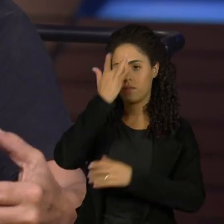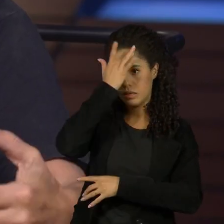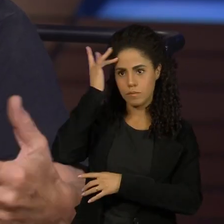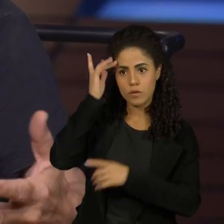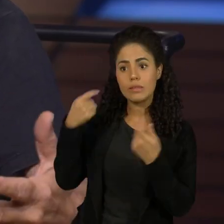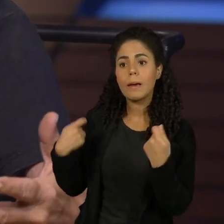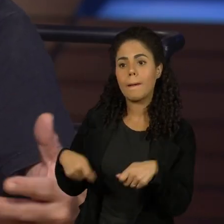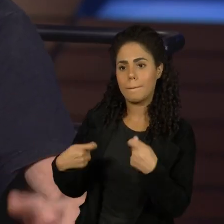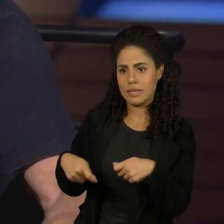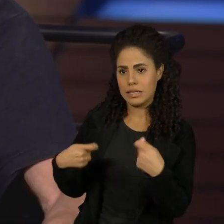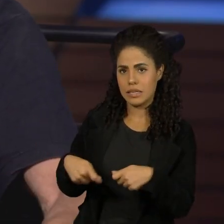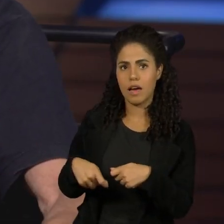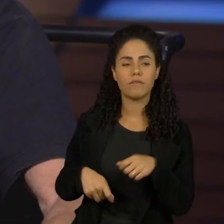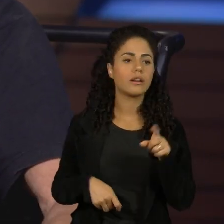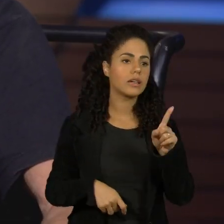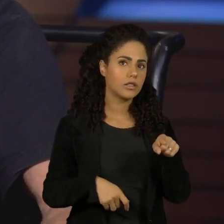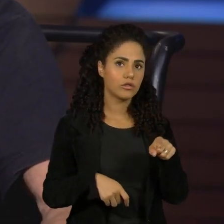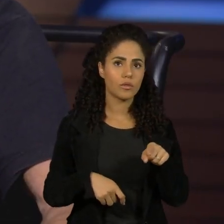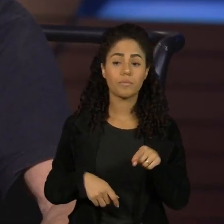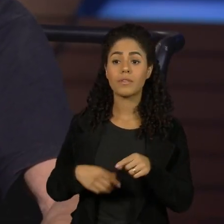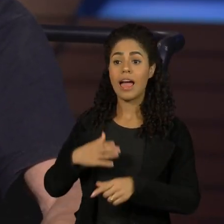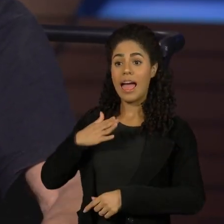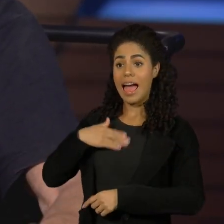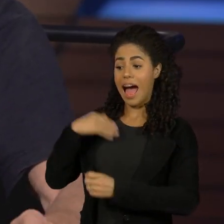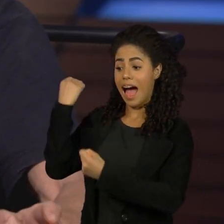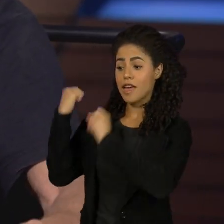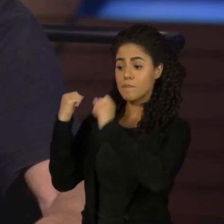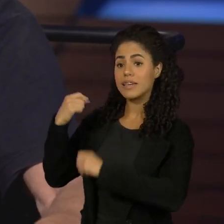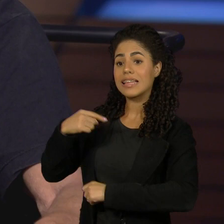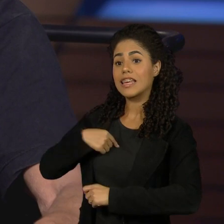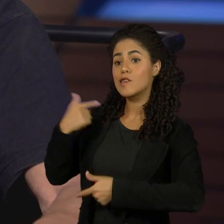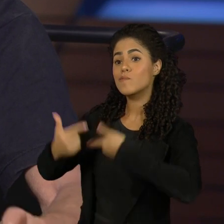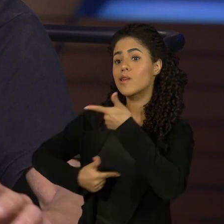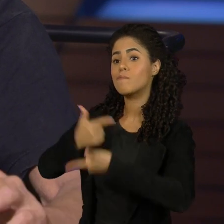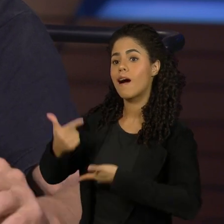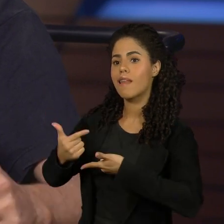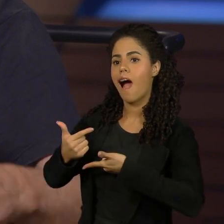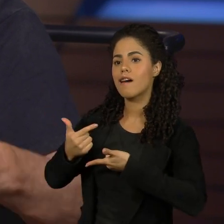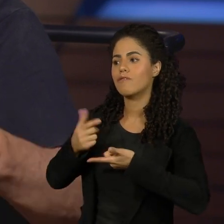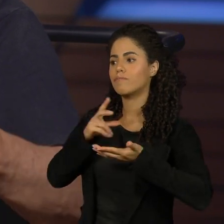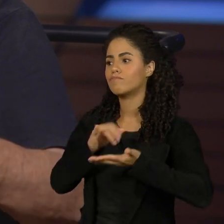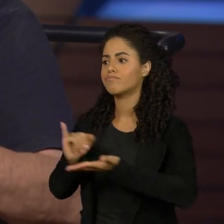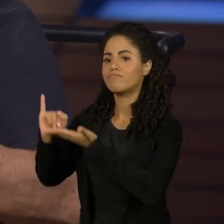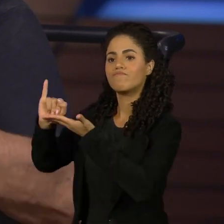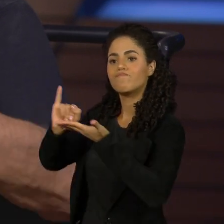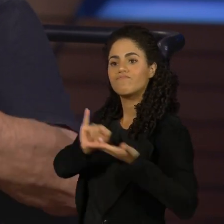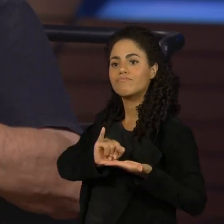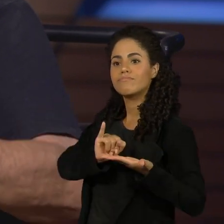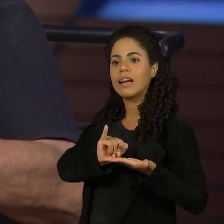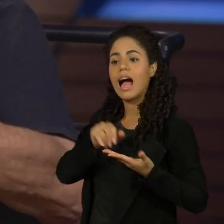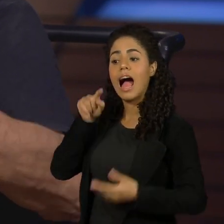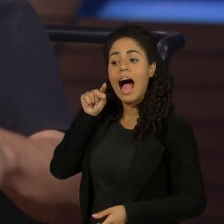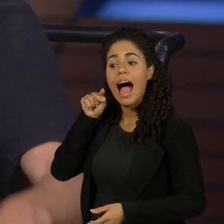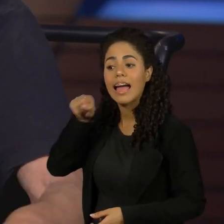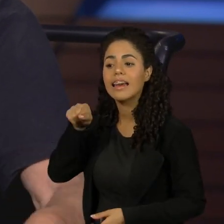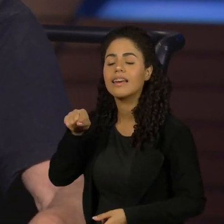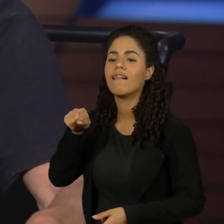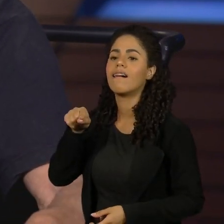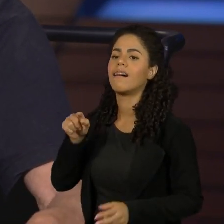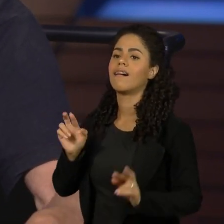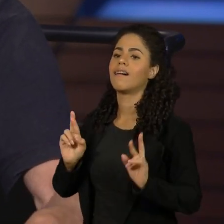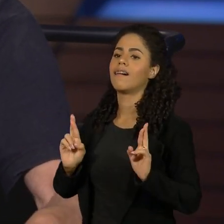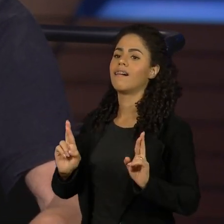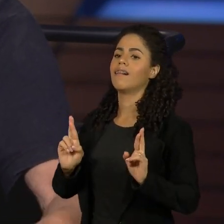Os a coquetéis? empresa onde eu trabalhava, ela importava o coquetel. Então ali já começou a levantar a